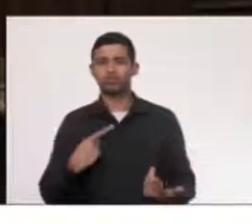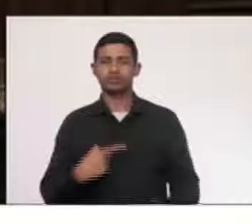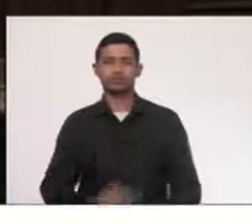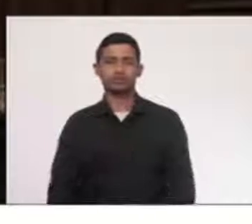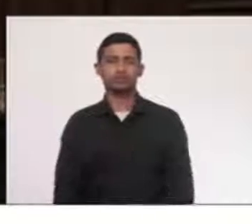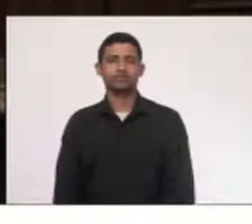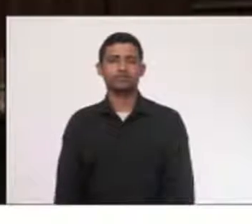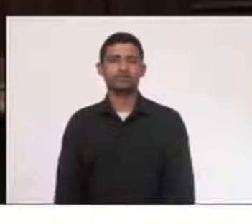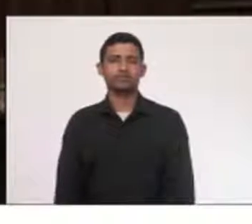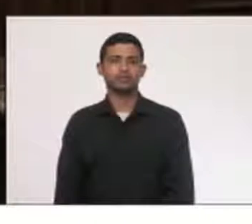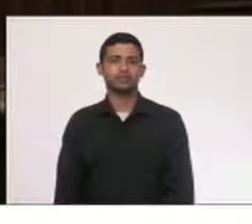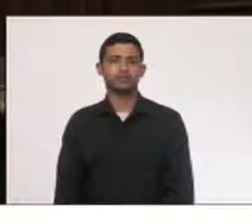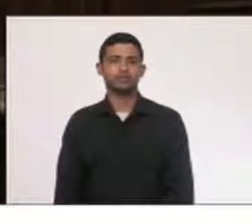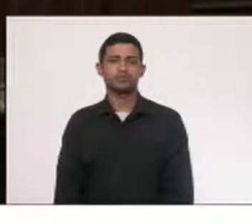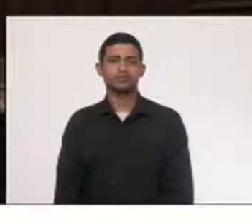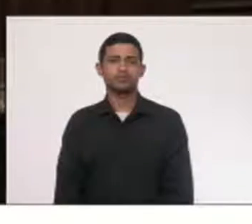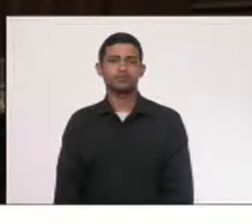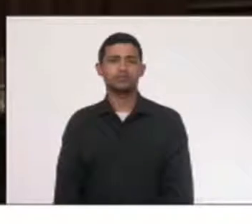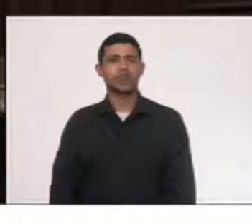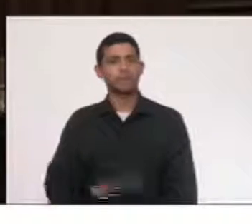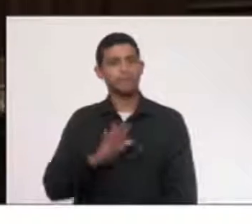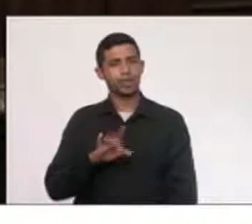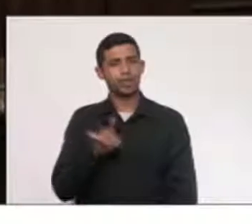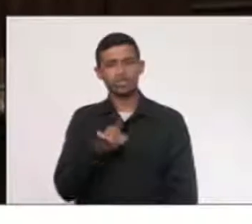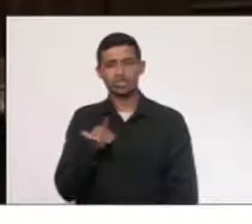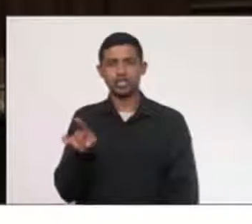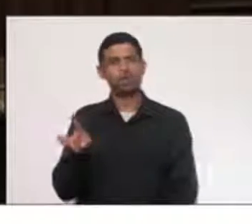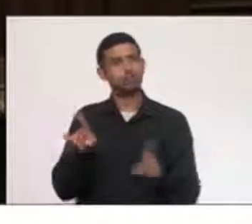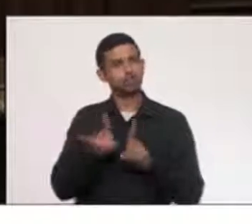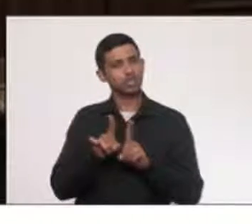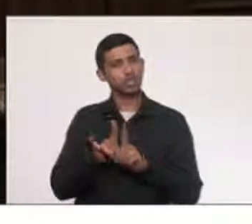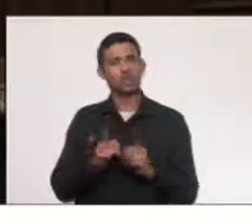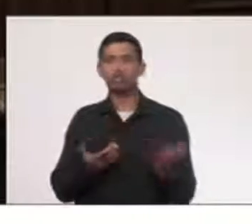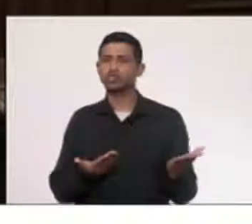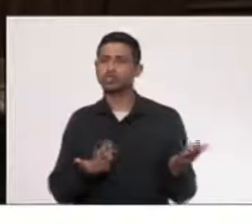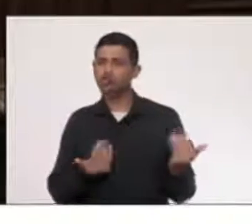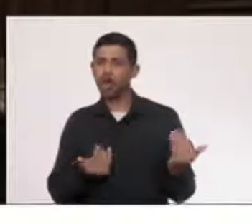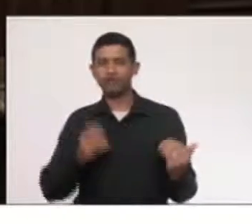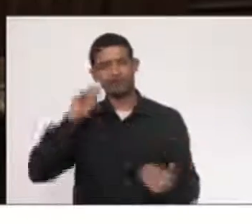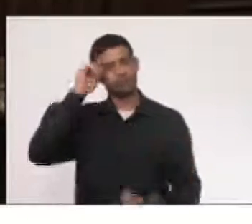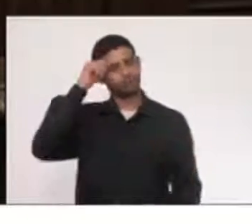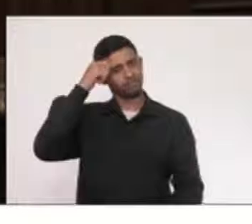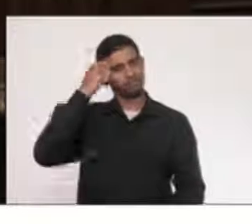Só que o grande, e que são também jovens e negros.